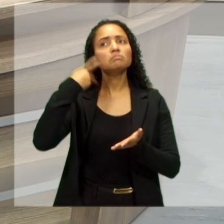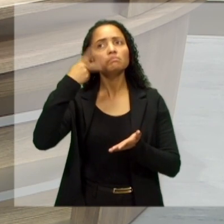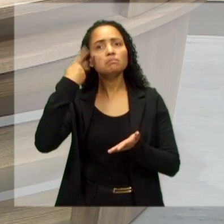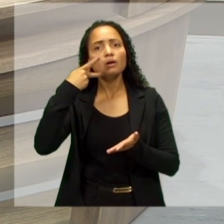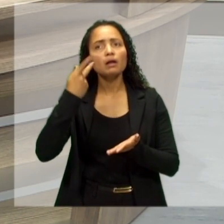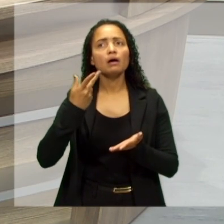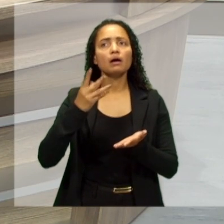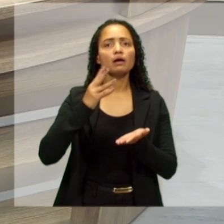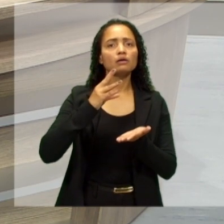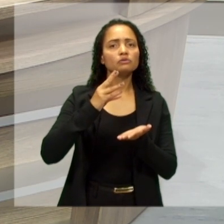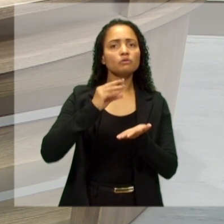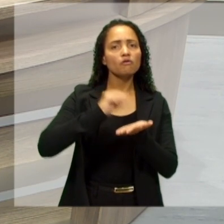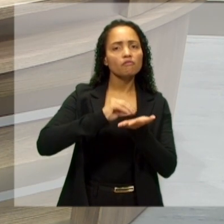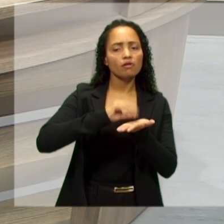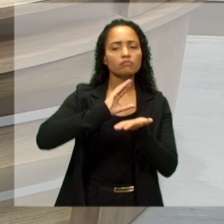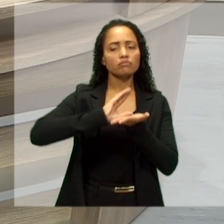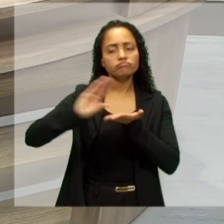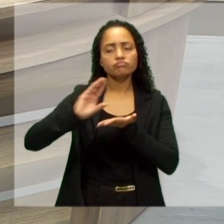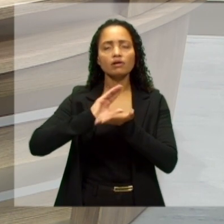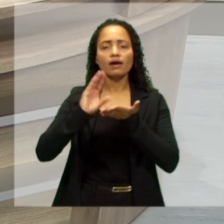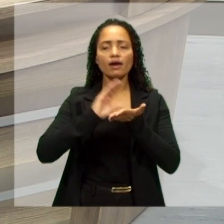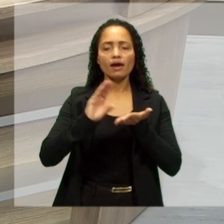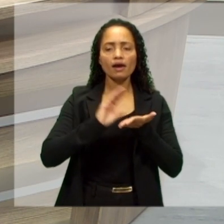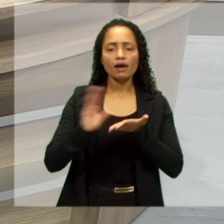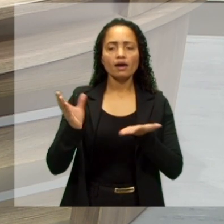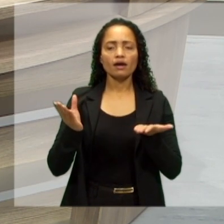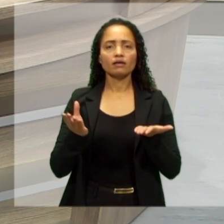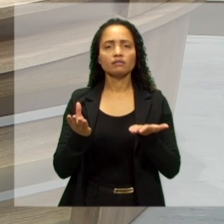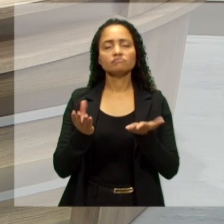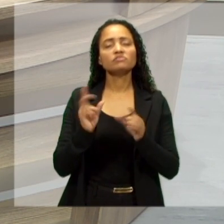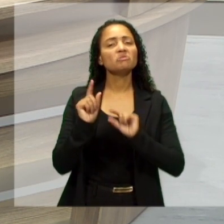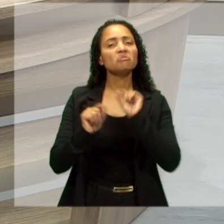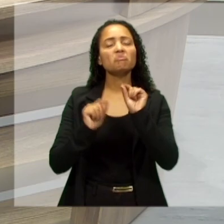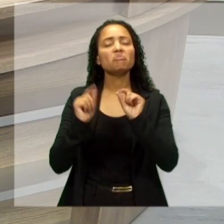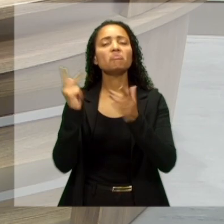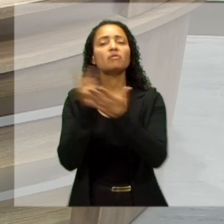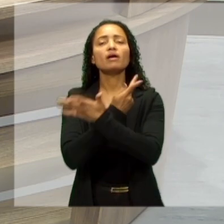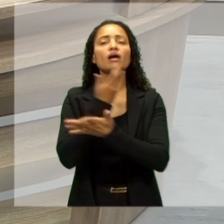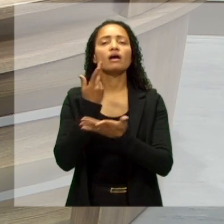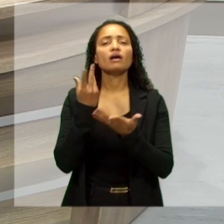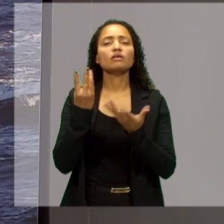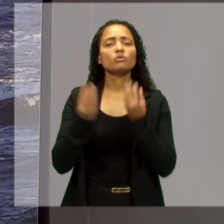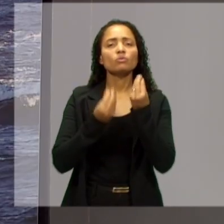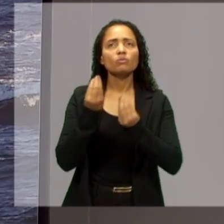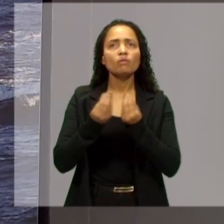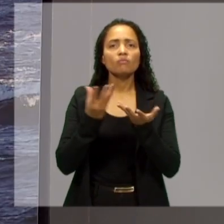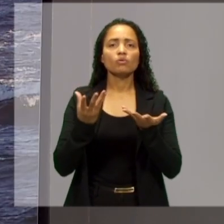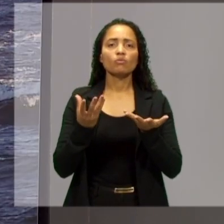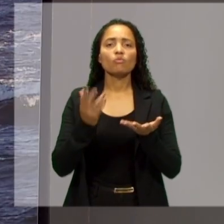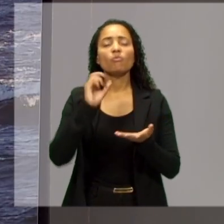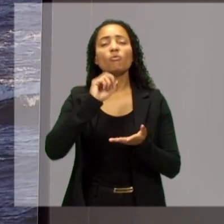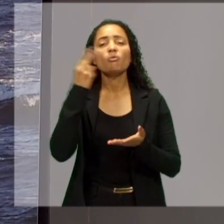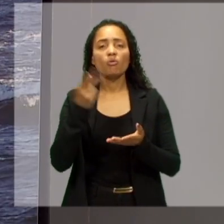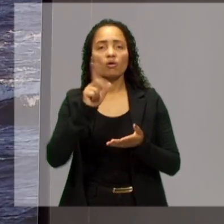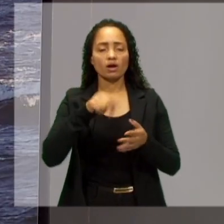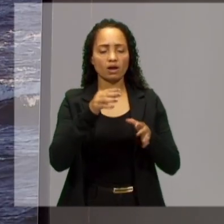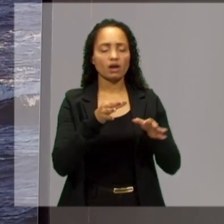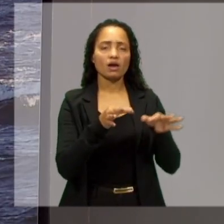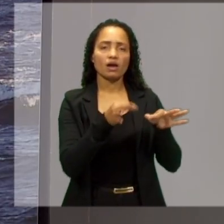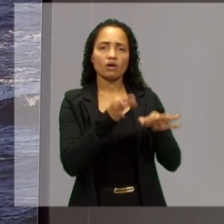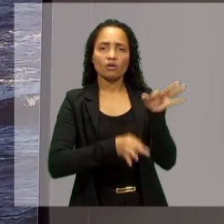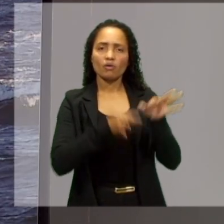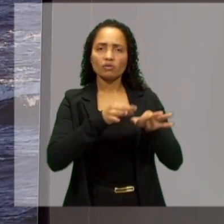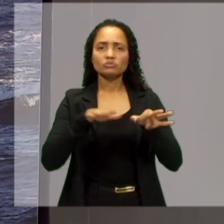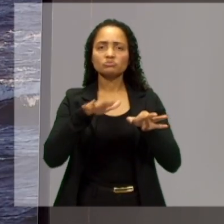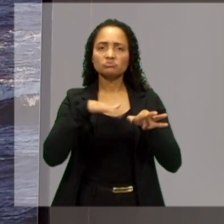estaduais que não têm se atido a essa necessidade, ao Tribunal de Justiça?